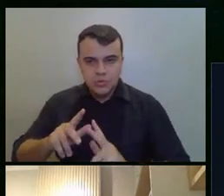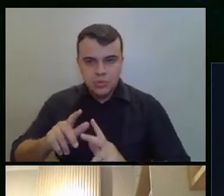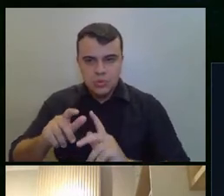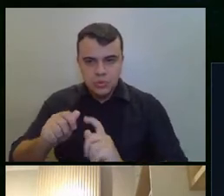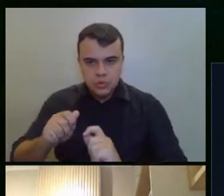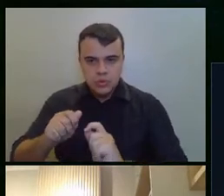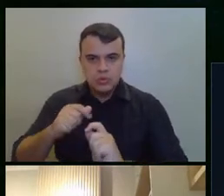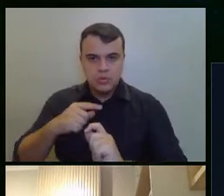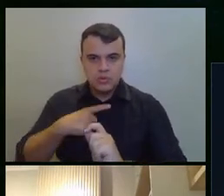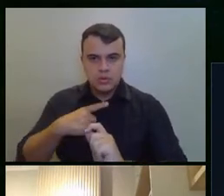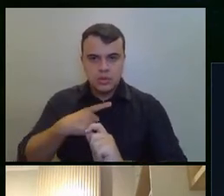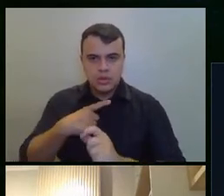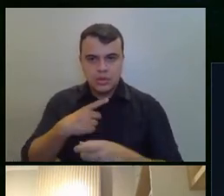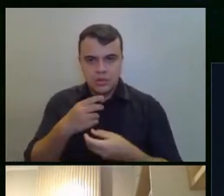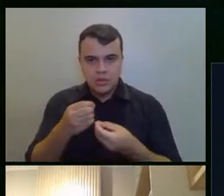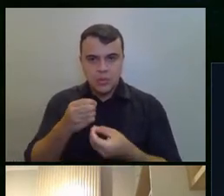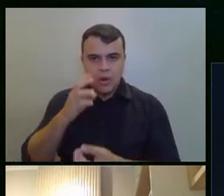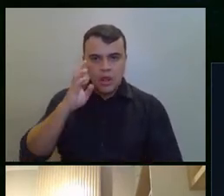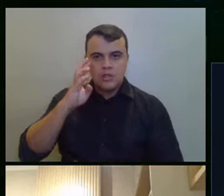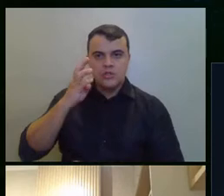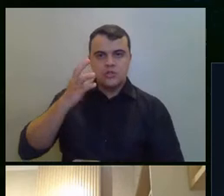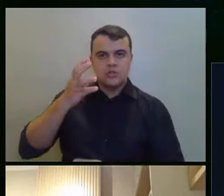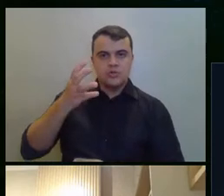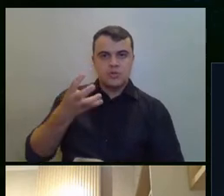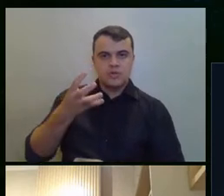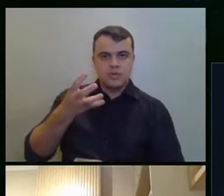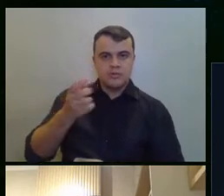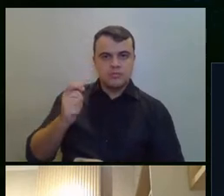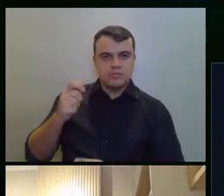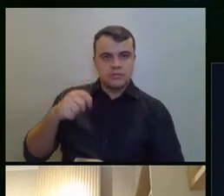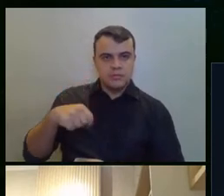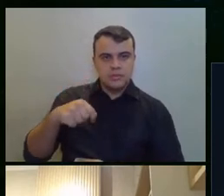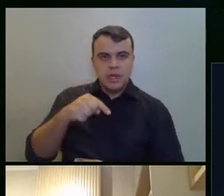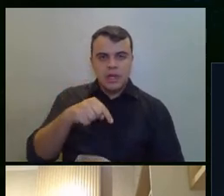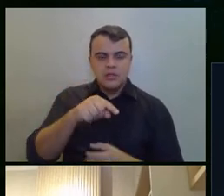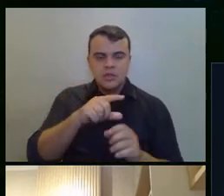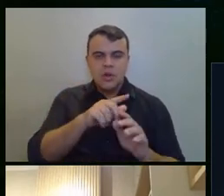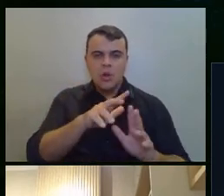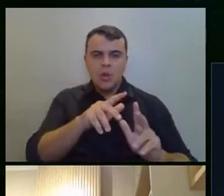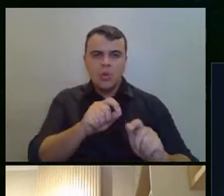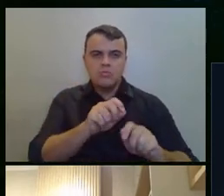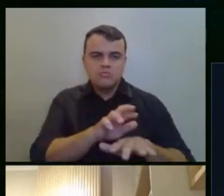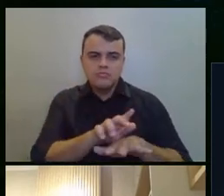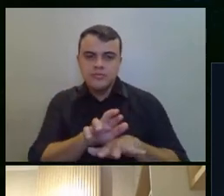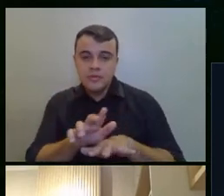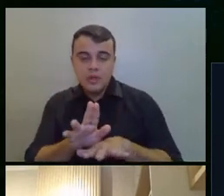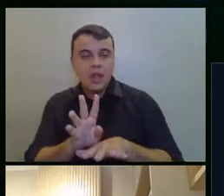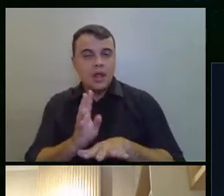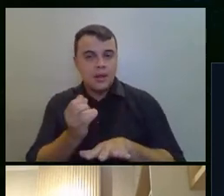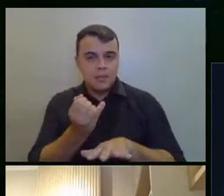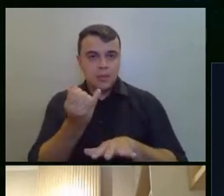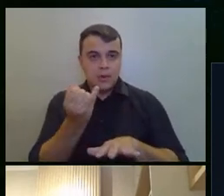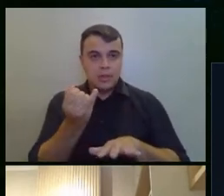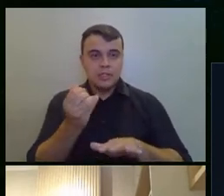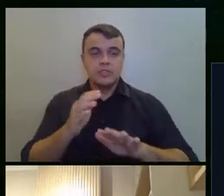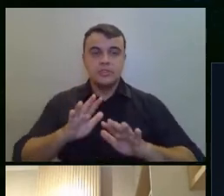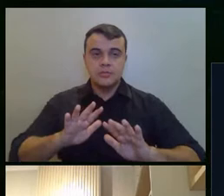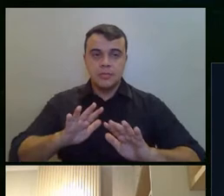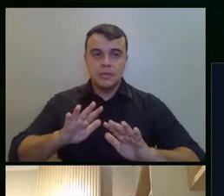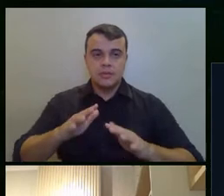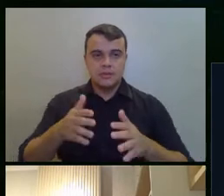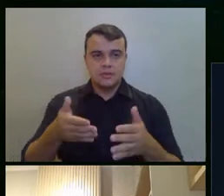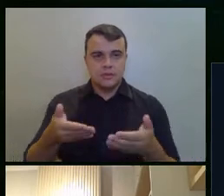Como que você pode decidir numa solução entre um serviço ou outro então isso é super importante é e